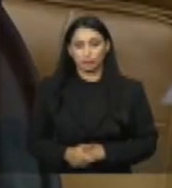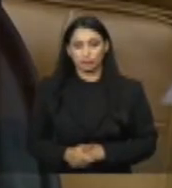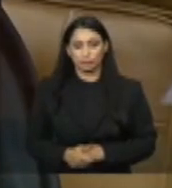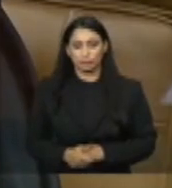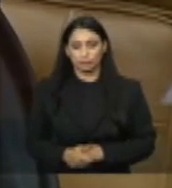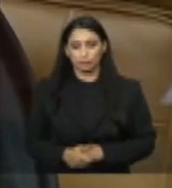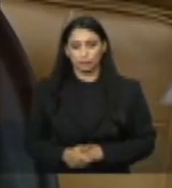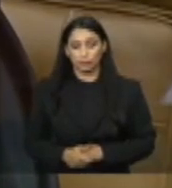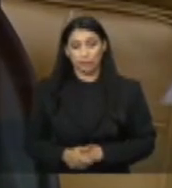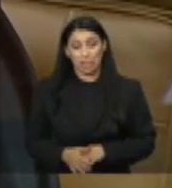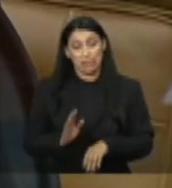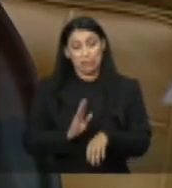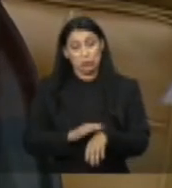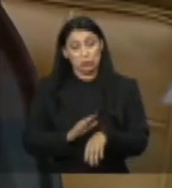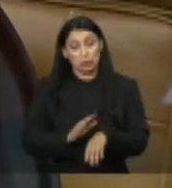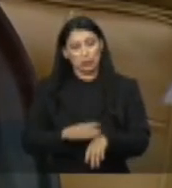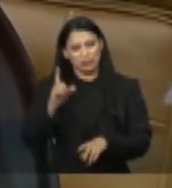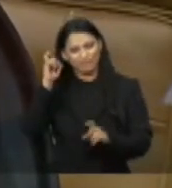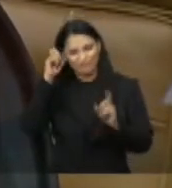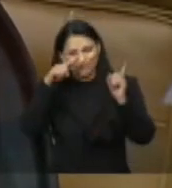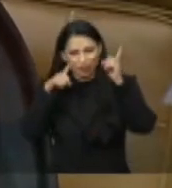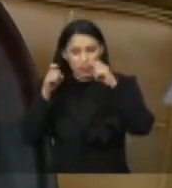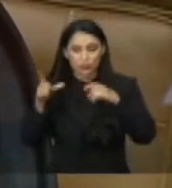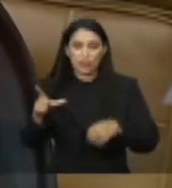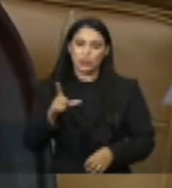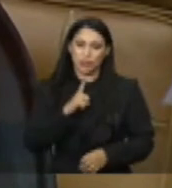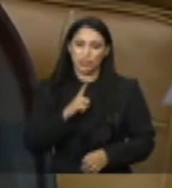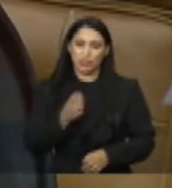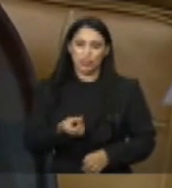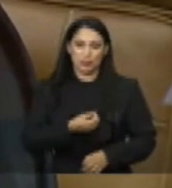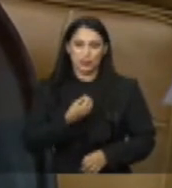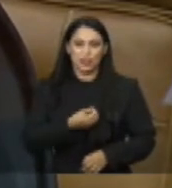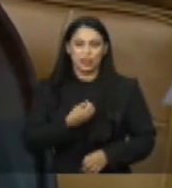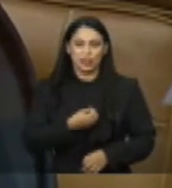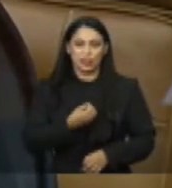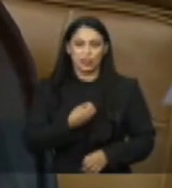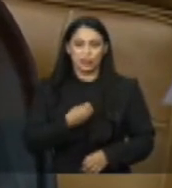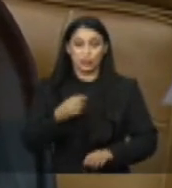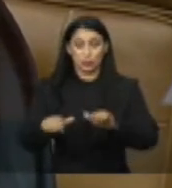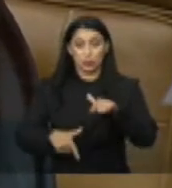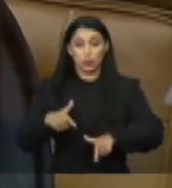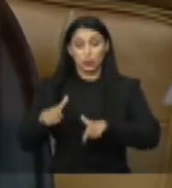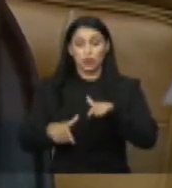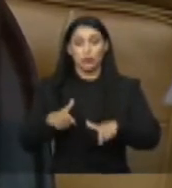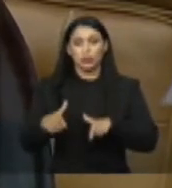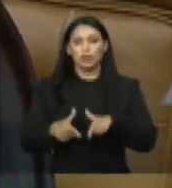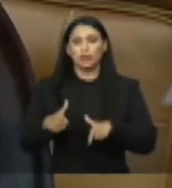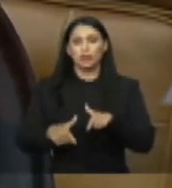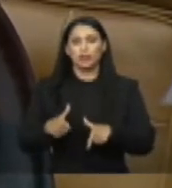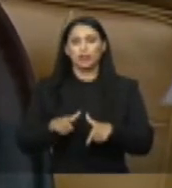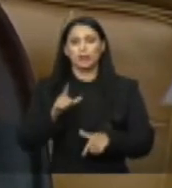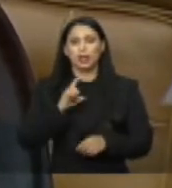tempos tumultuados que nós estamos vivendo, o exercício deste cargo trata-se